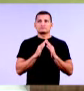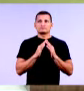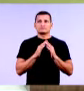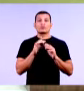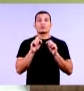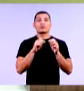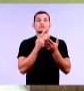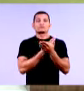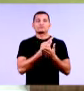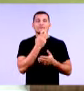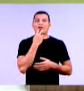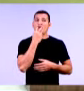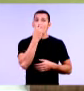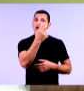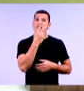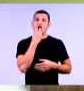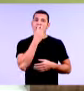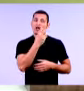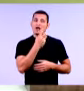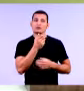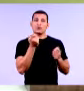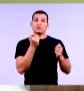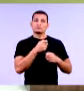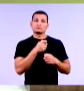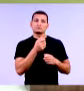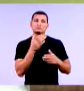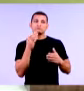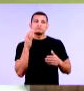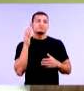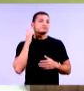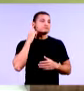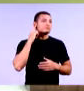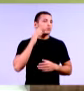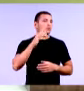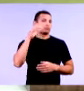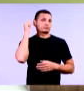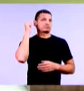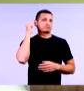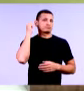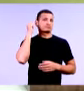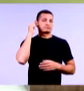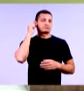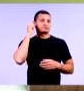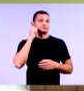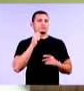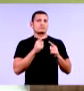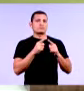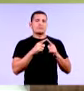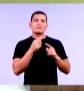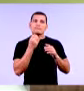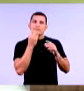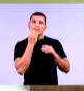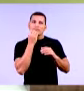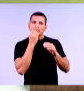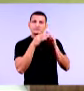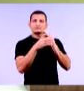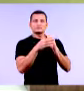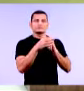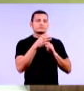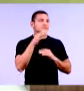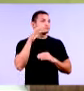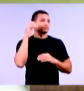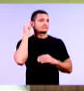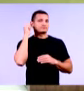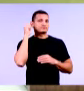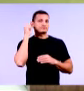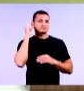está gritando para poder acessar você, para que você escute a mensagem dela e para você poder voltar para casa. Só